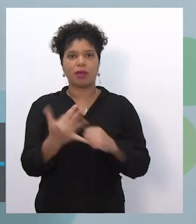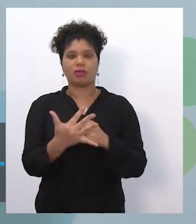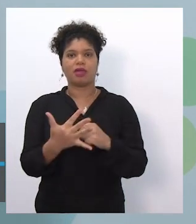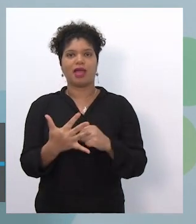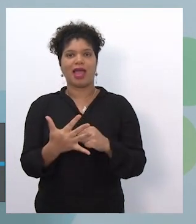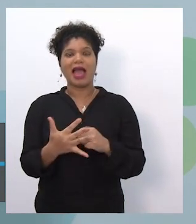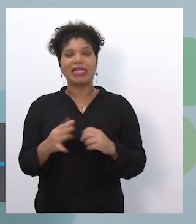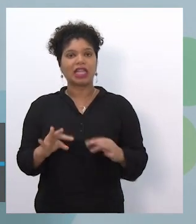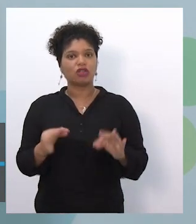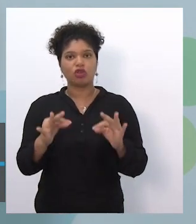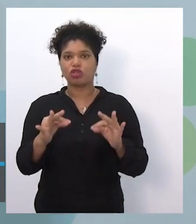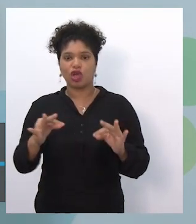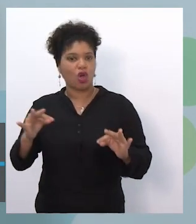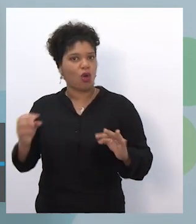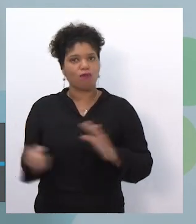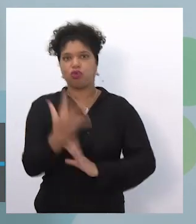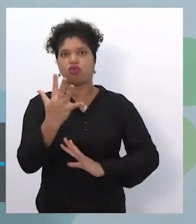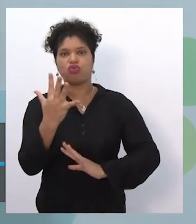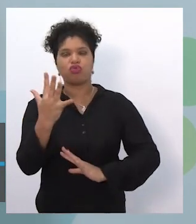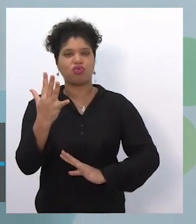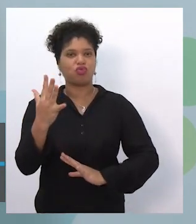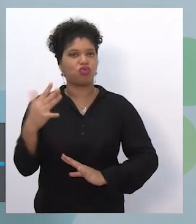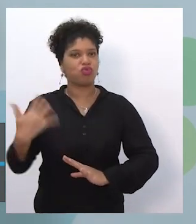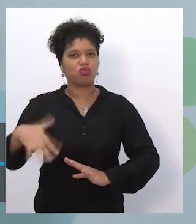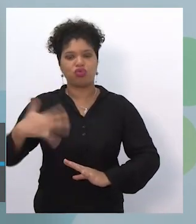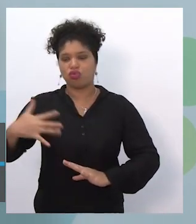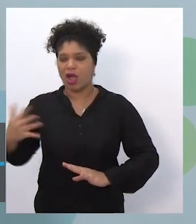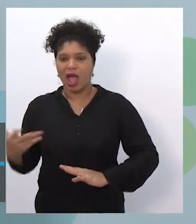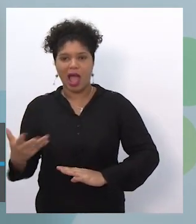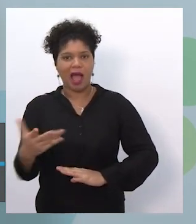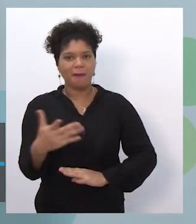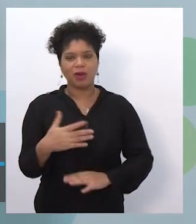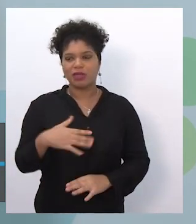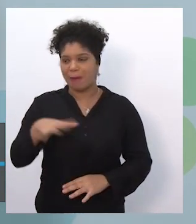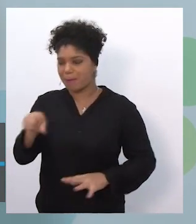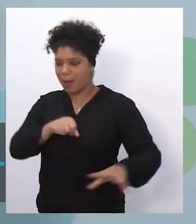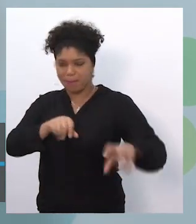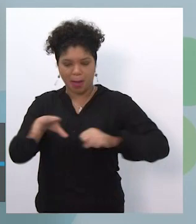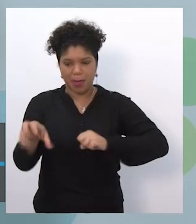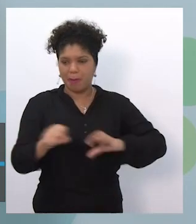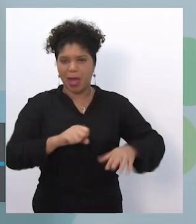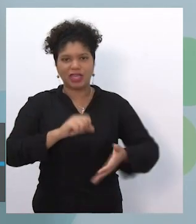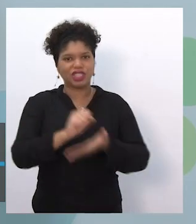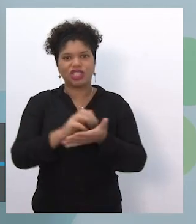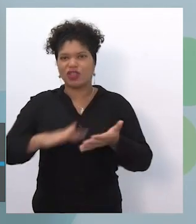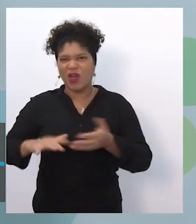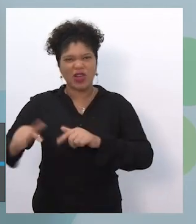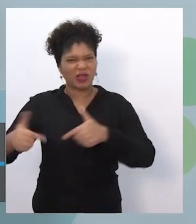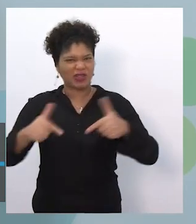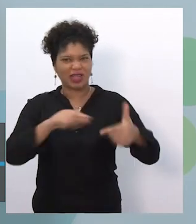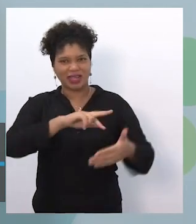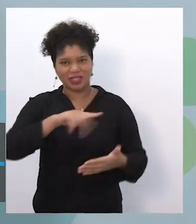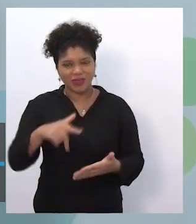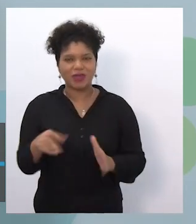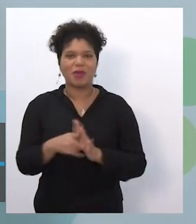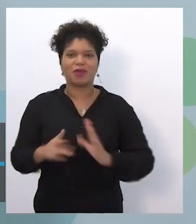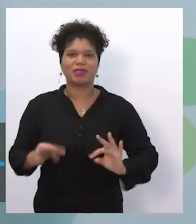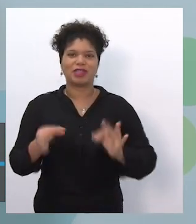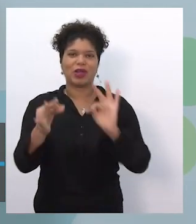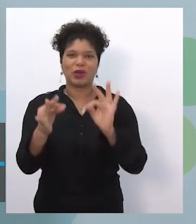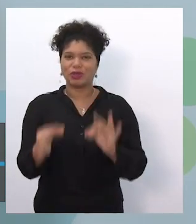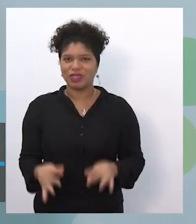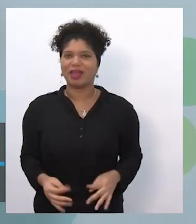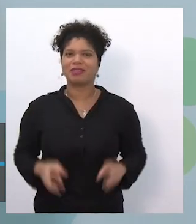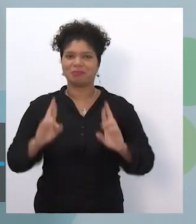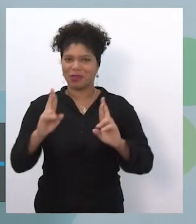né? A tecnologia fez um boom. Então, nós fomos bastante requisitados e, graças a Deus, deu tudo certo, né? E todo